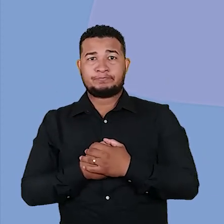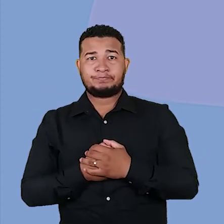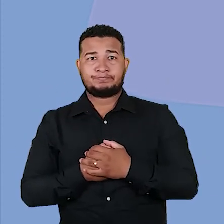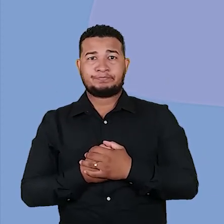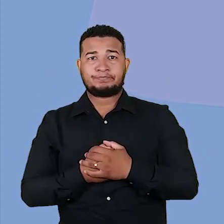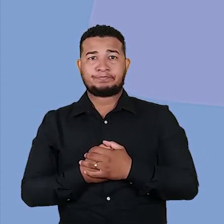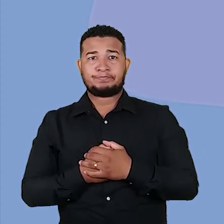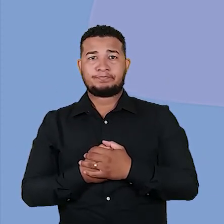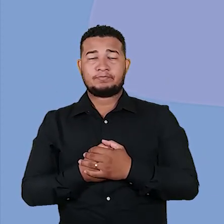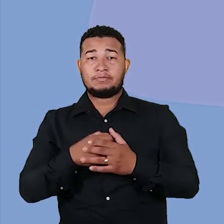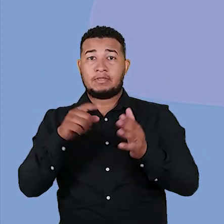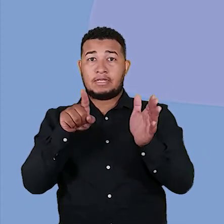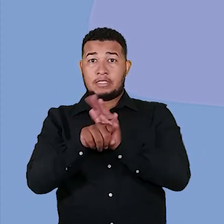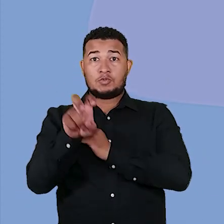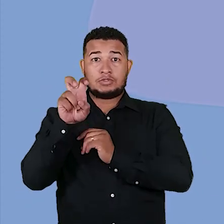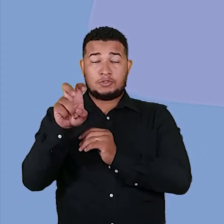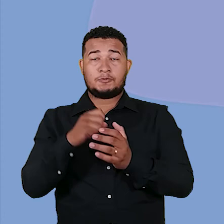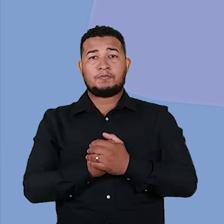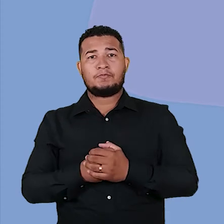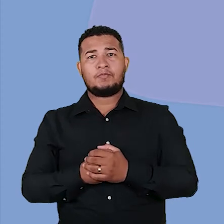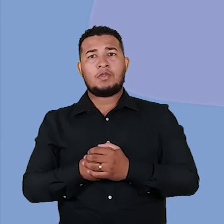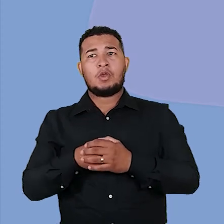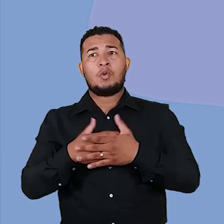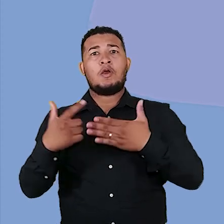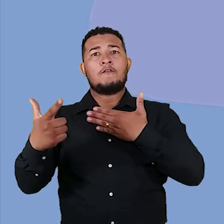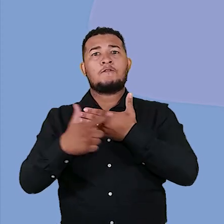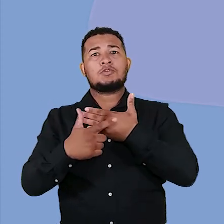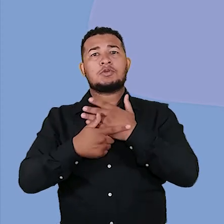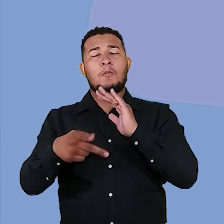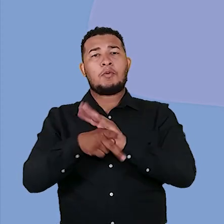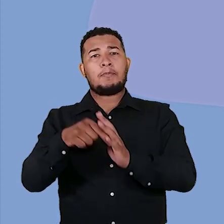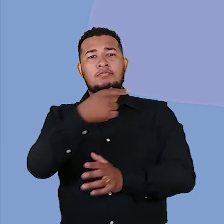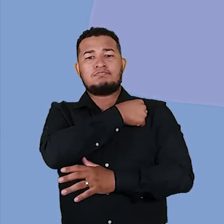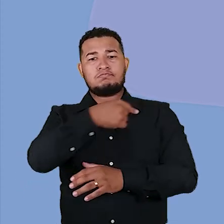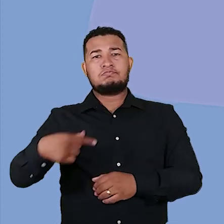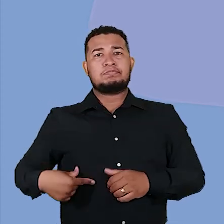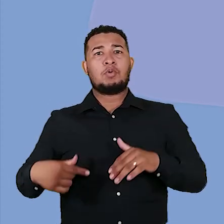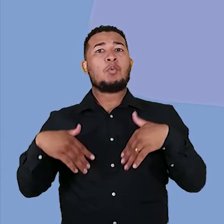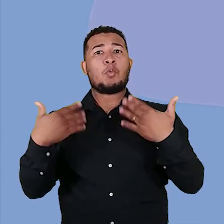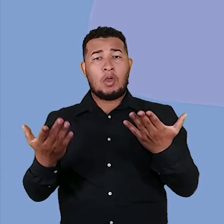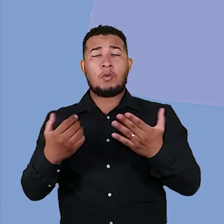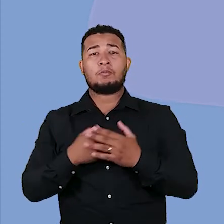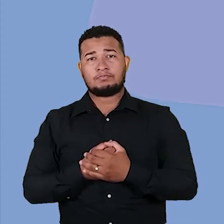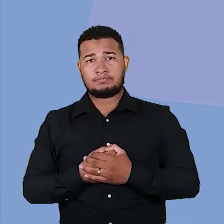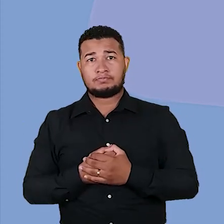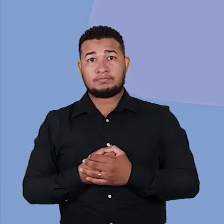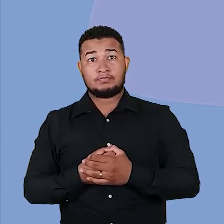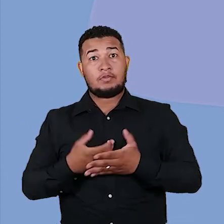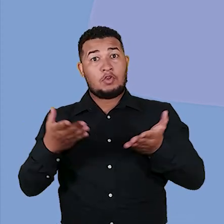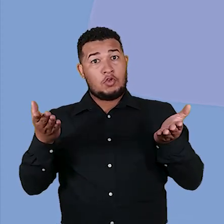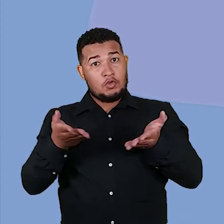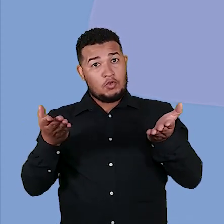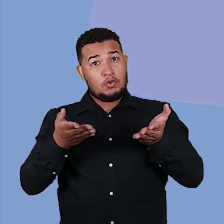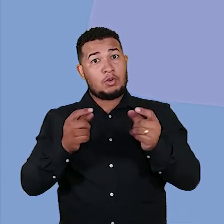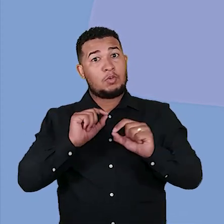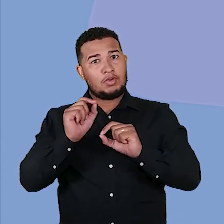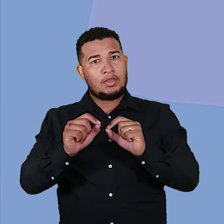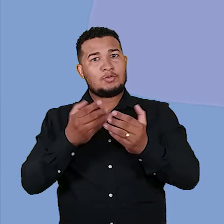com as nossas próprias palavras, tá? Questão 5. Qual a função do cinto de segurança nos automóveis?